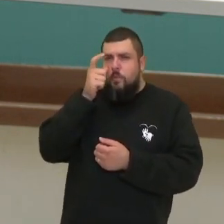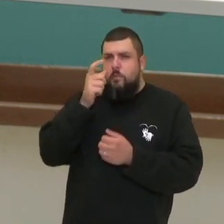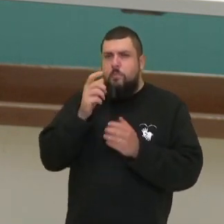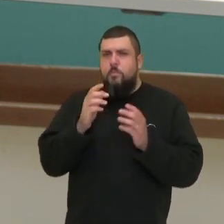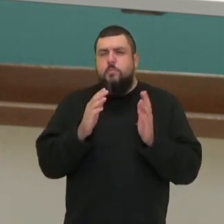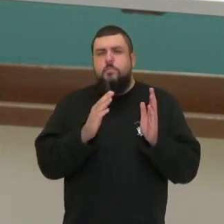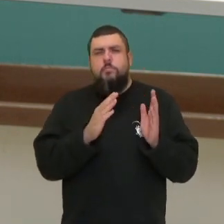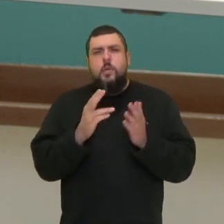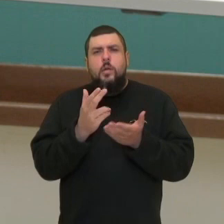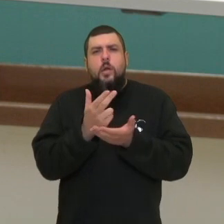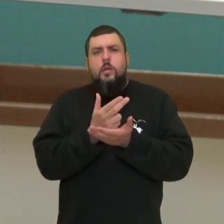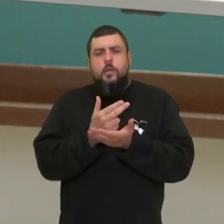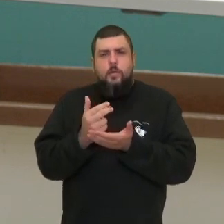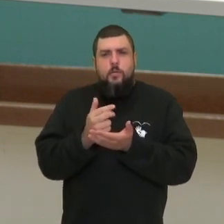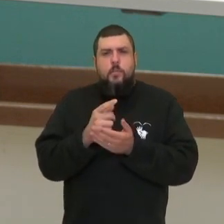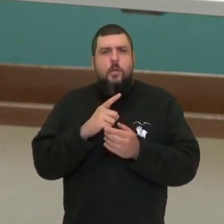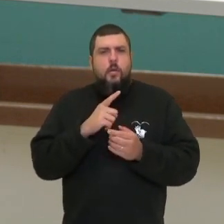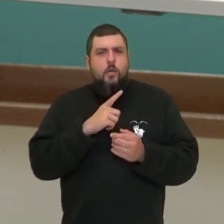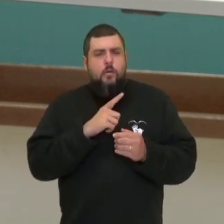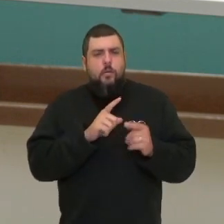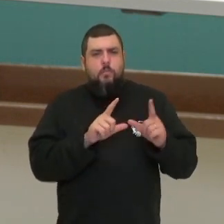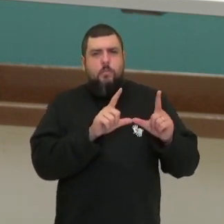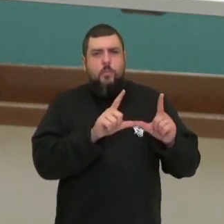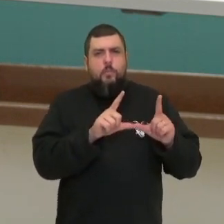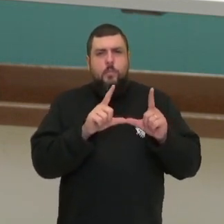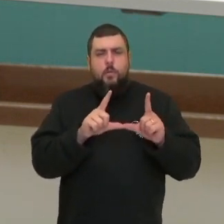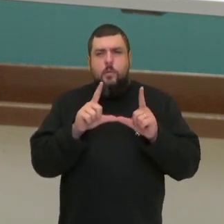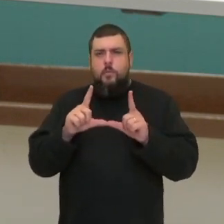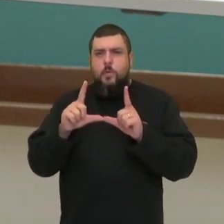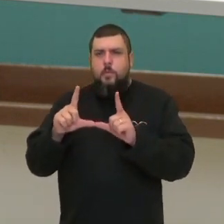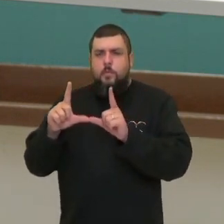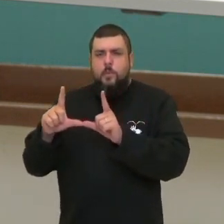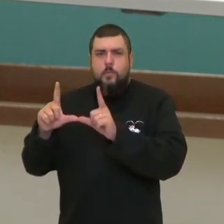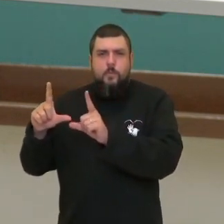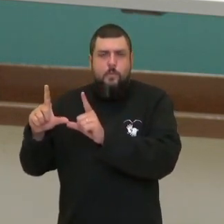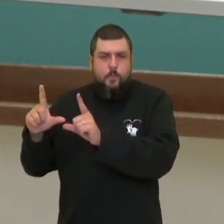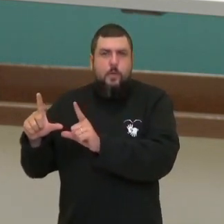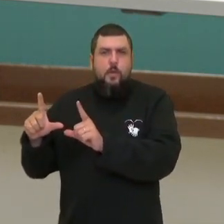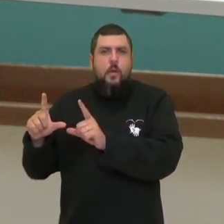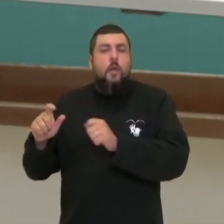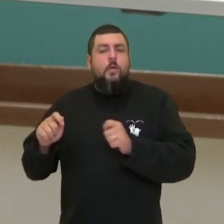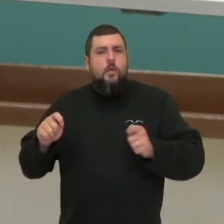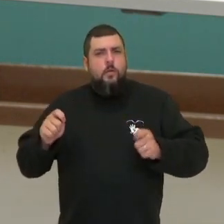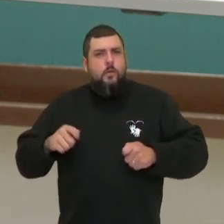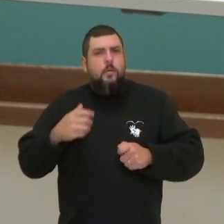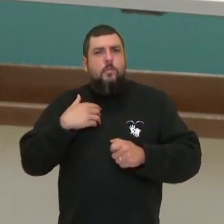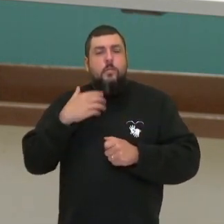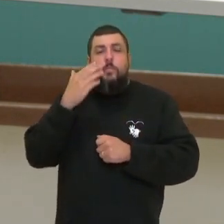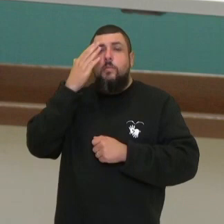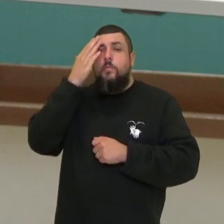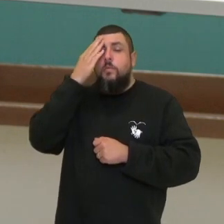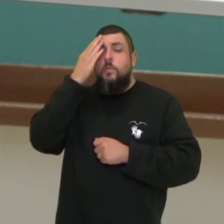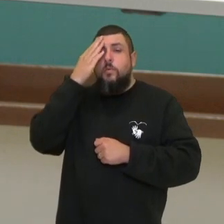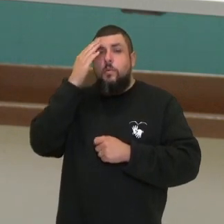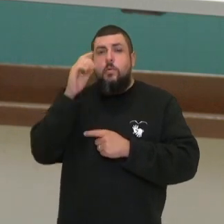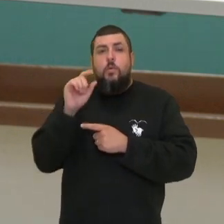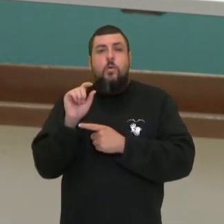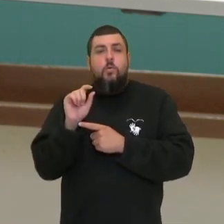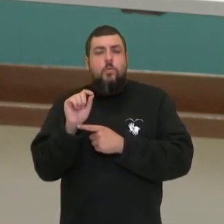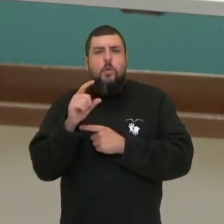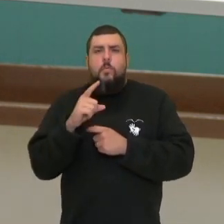nesse caso, é extremamente importante para ter a ideia de que está havendo